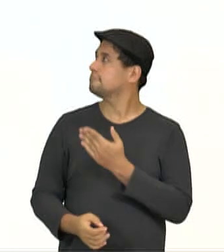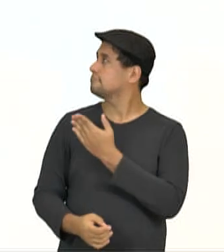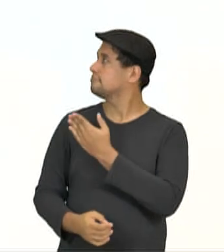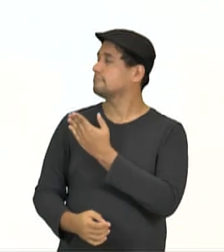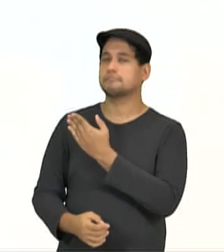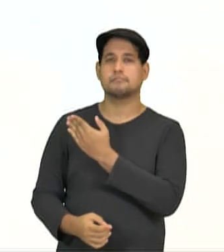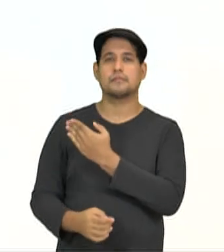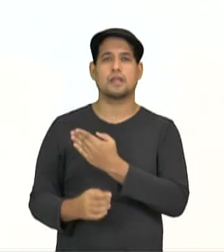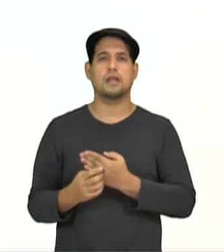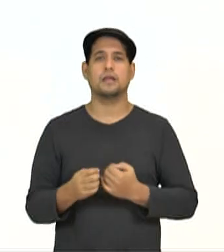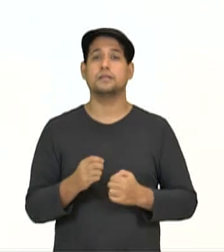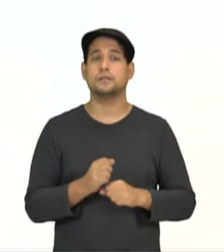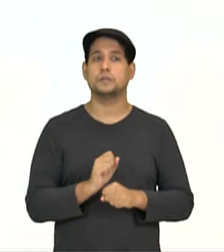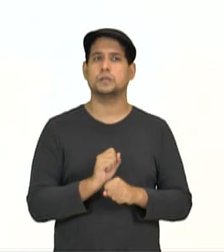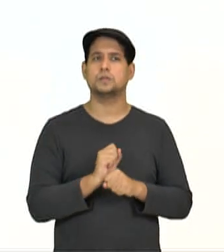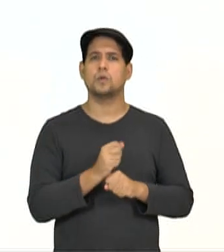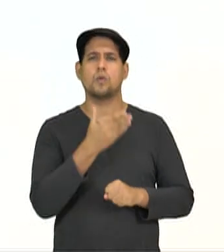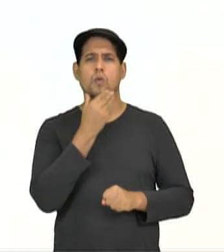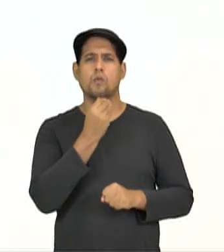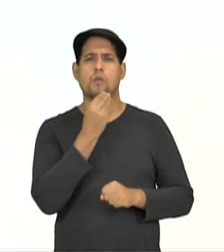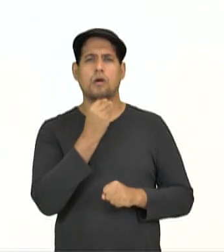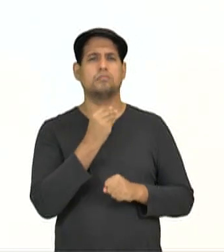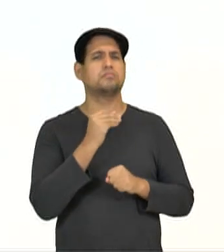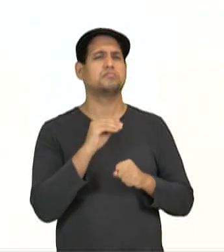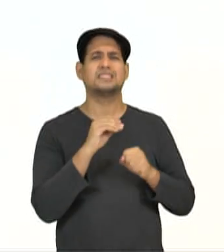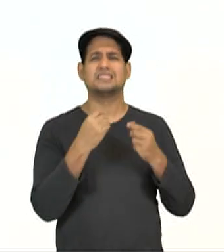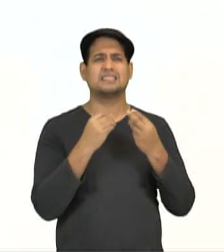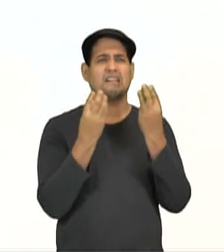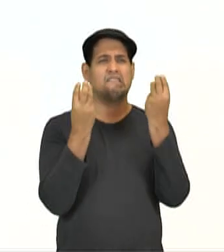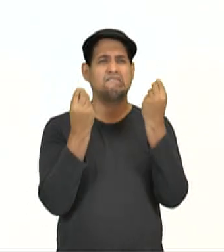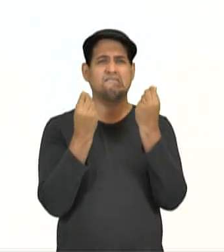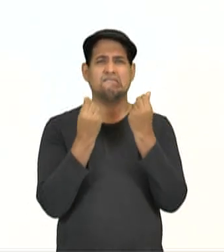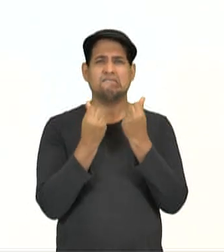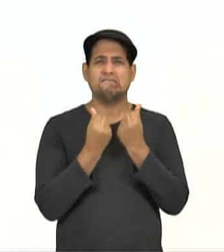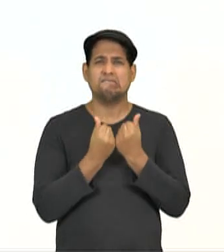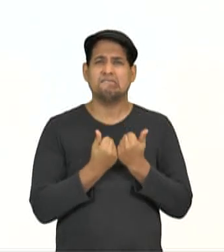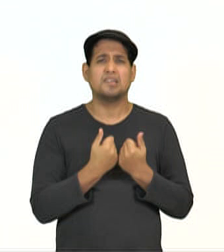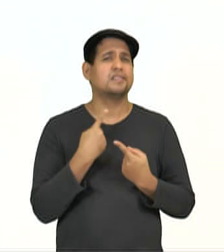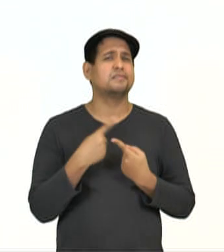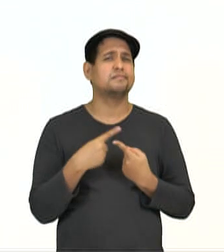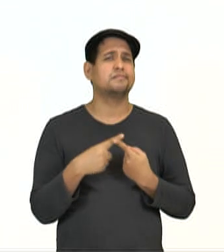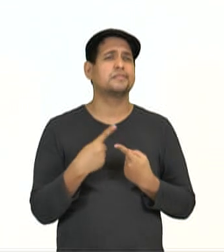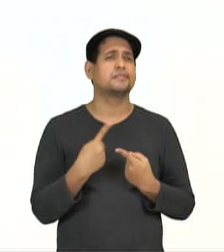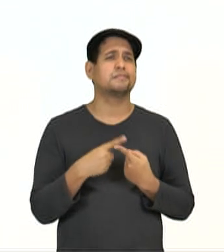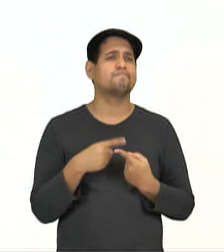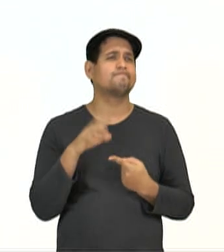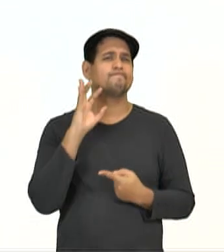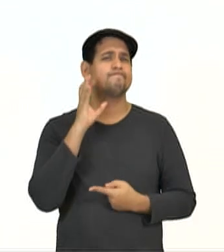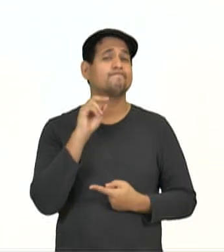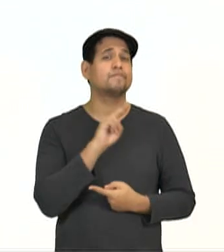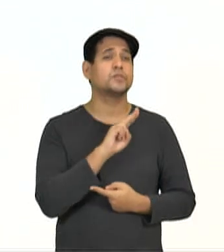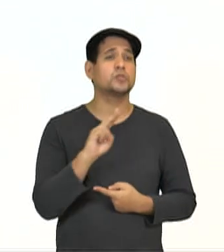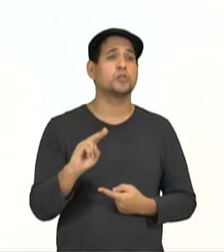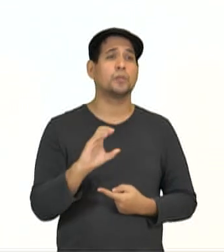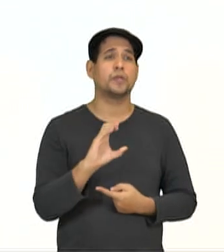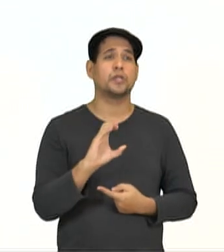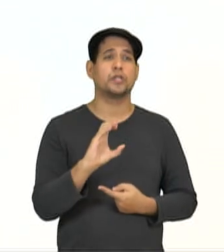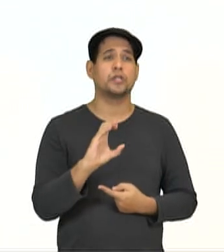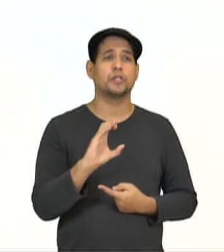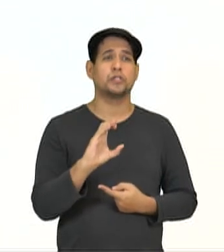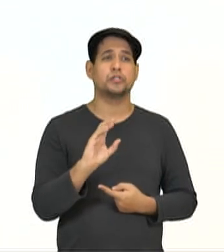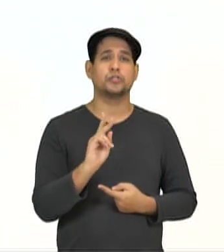estátua é um monumento histórico que está toda desgastada por conta de um fenômeno chamado chuva